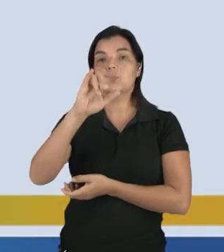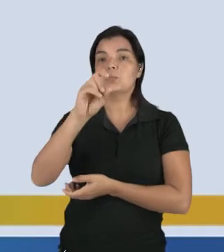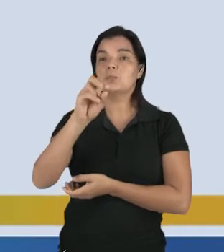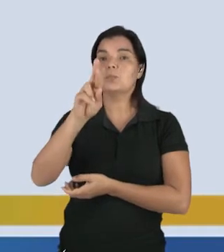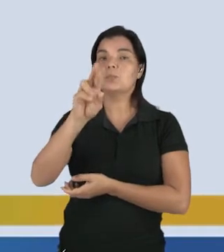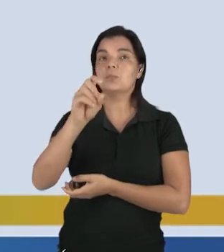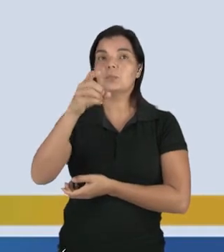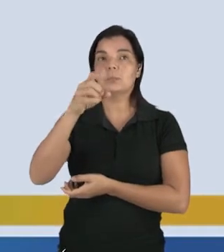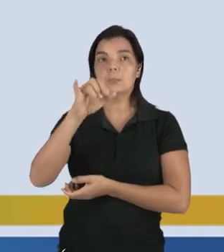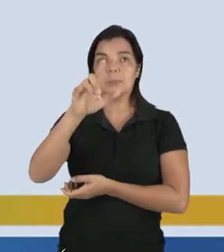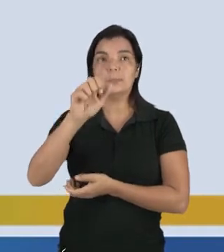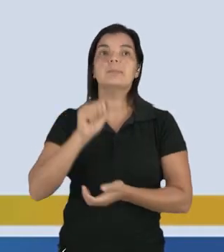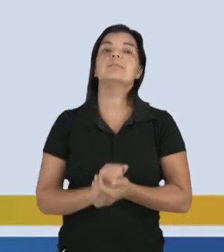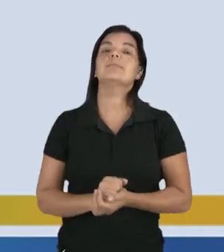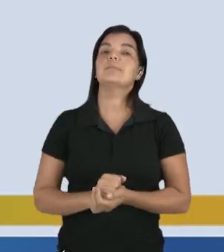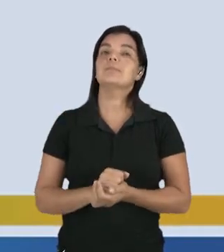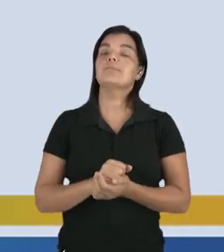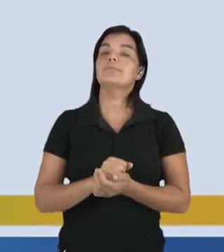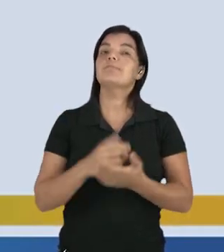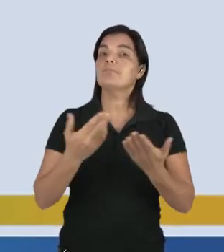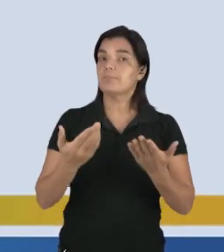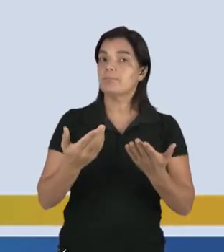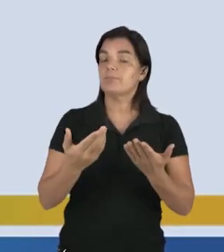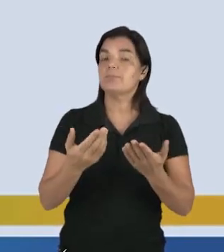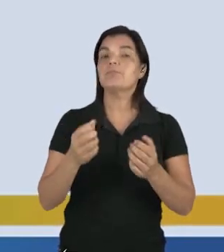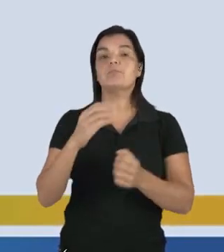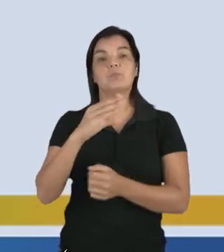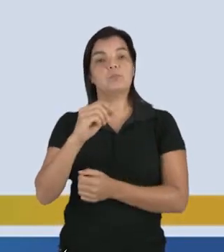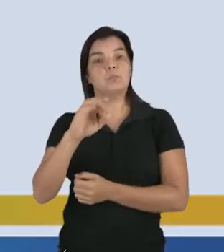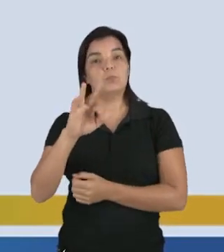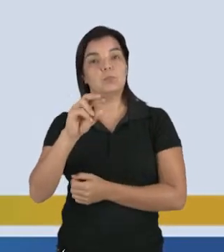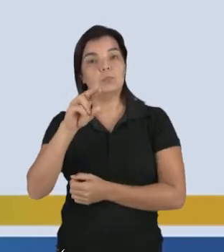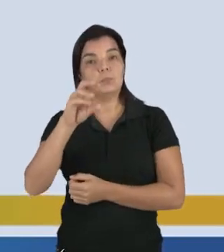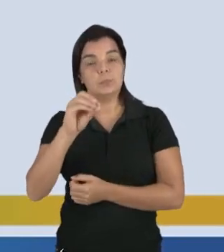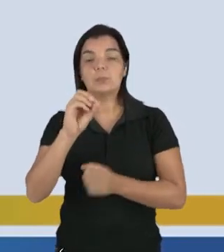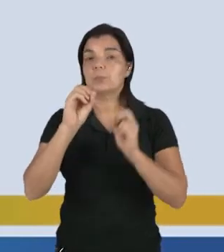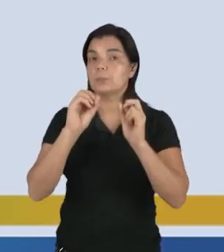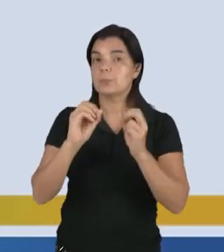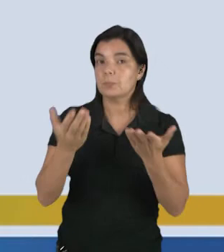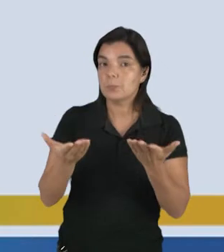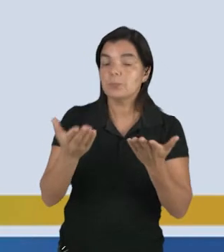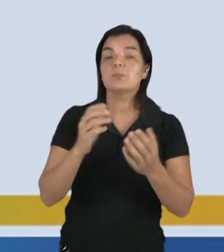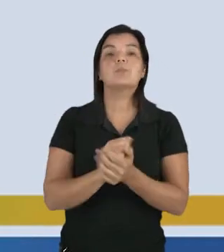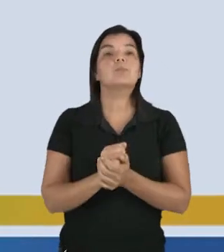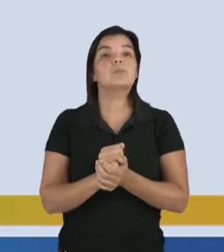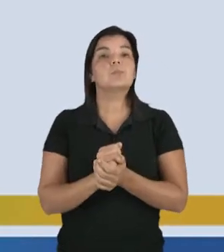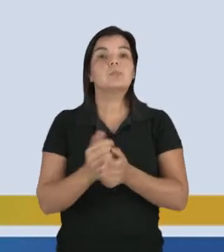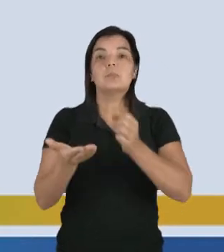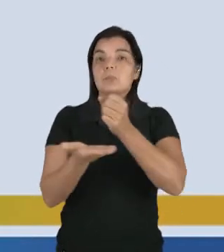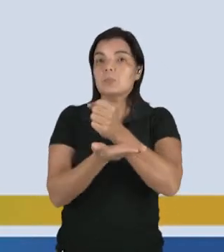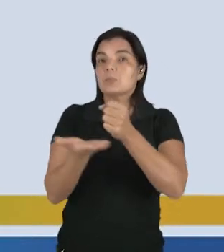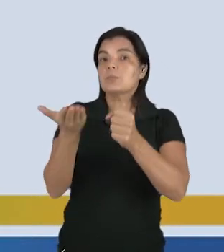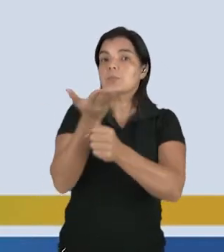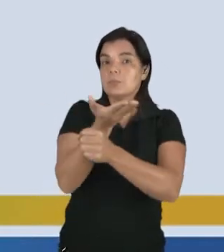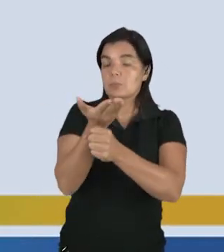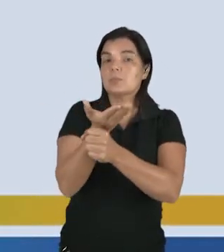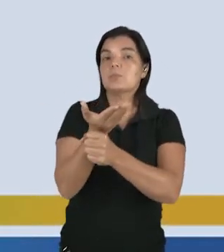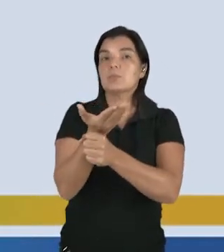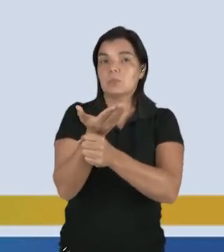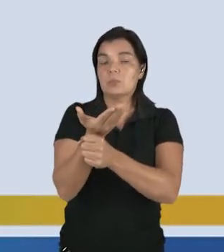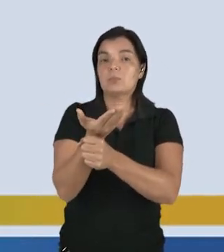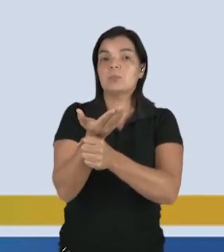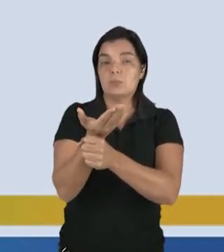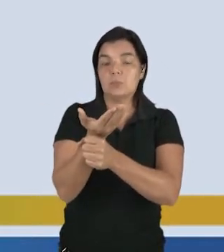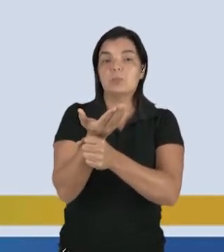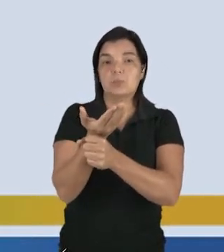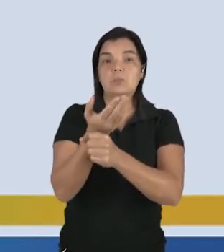ou hidroxila e ao seu cátion correspondente, ok? E aí as bases, elas vão